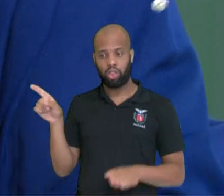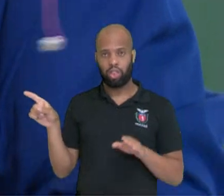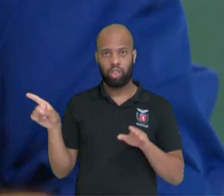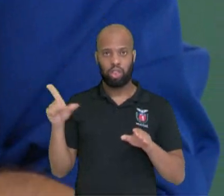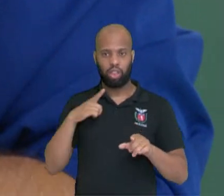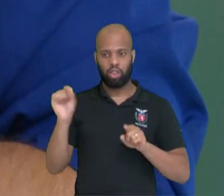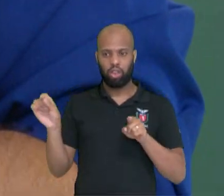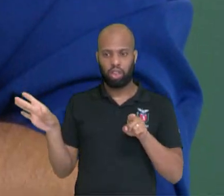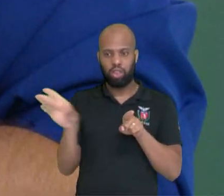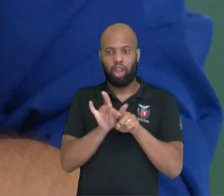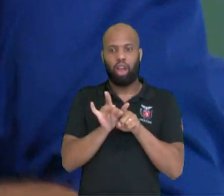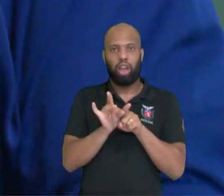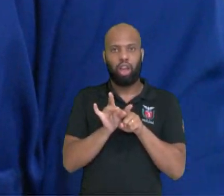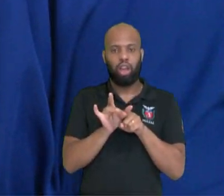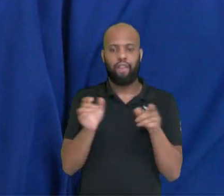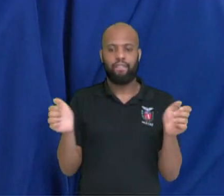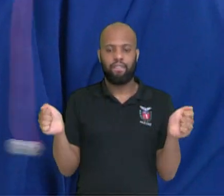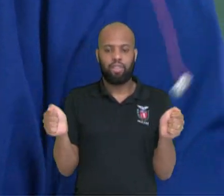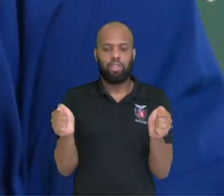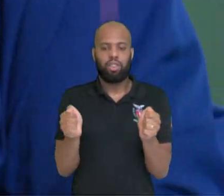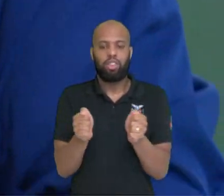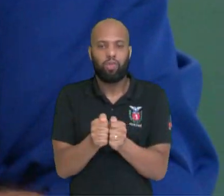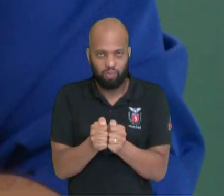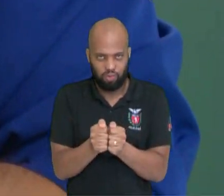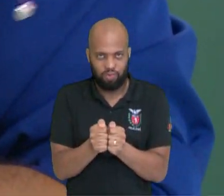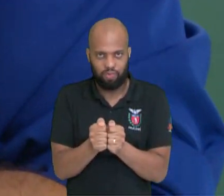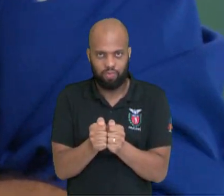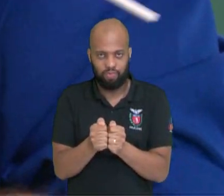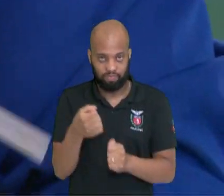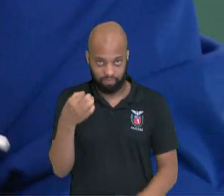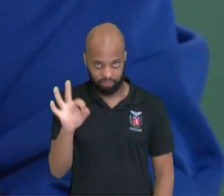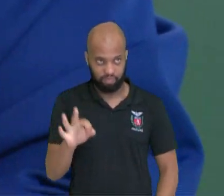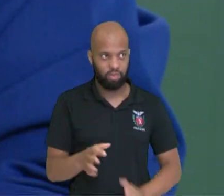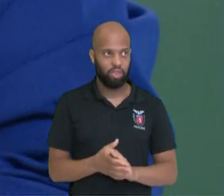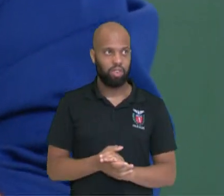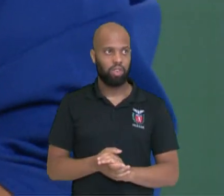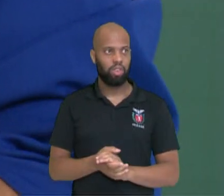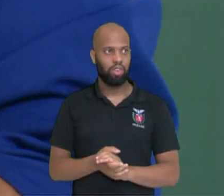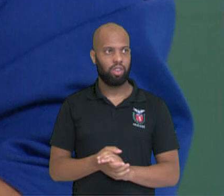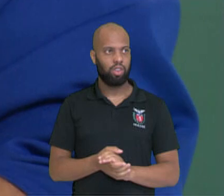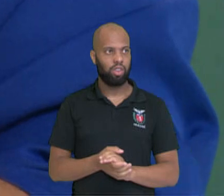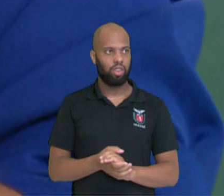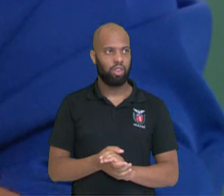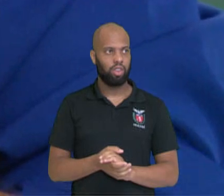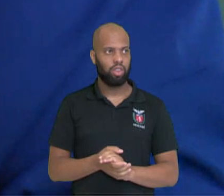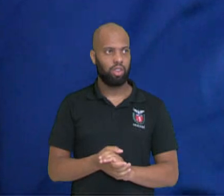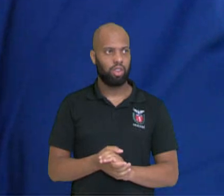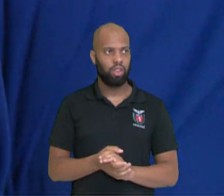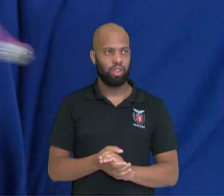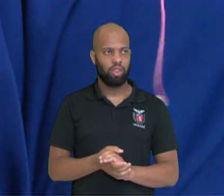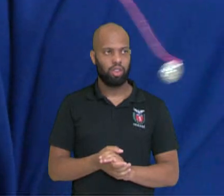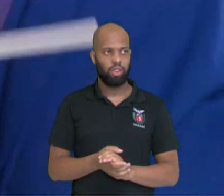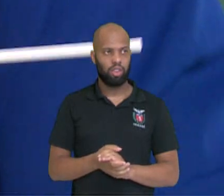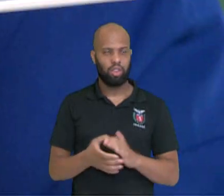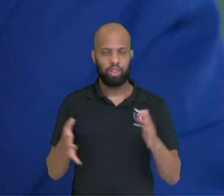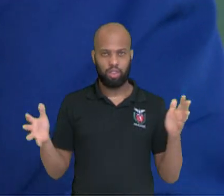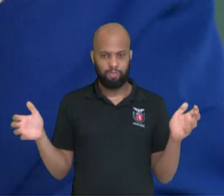Ocorreu a atração, certo? Então, o que está ocorrendo é a atração do